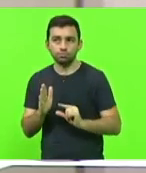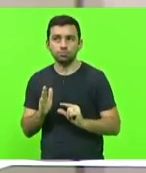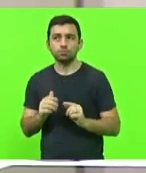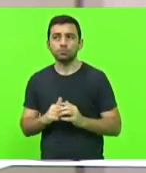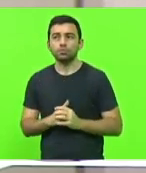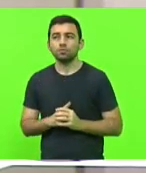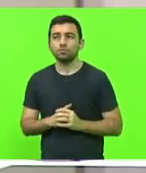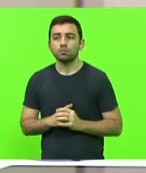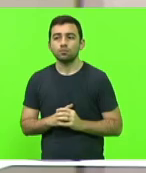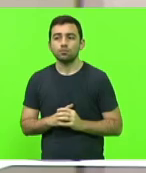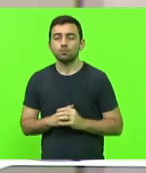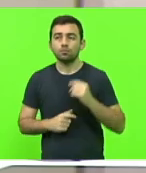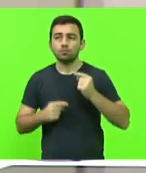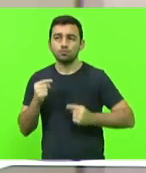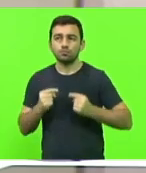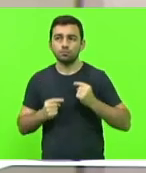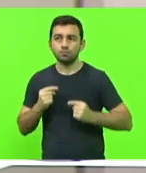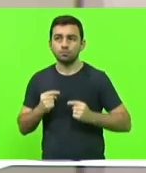discussão?